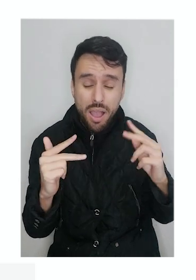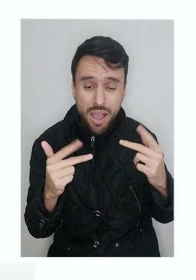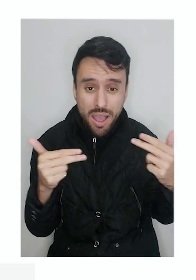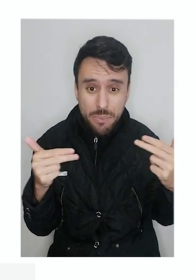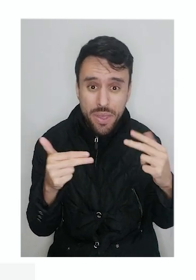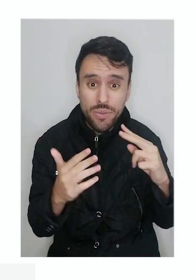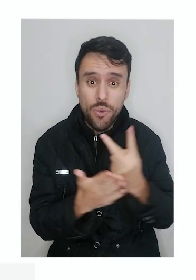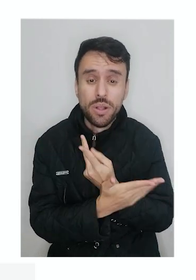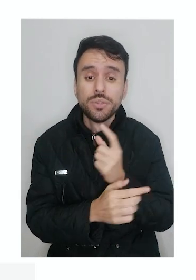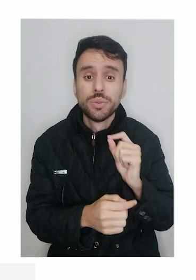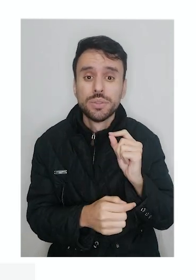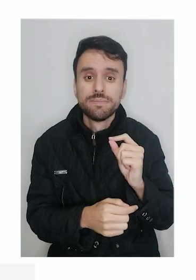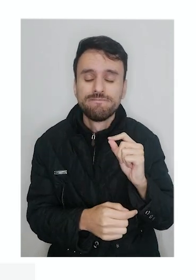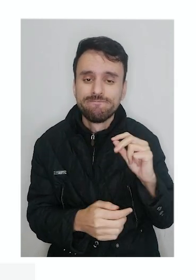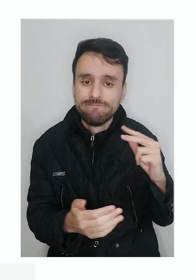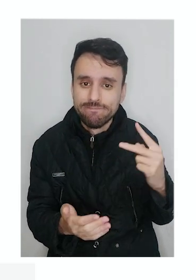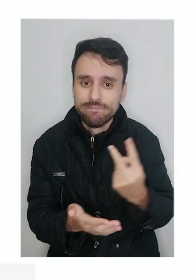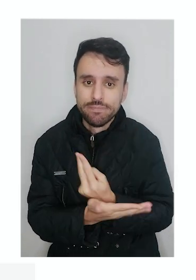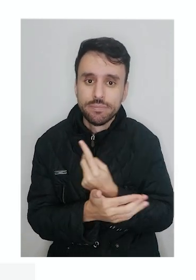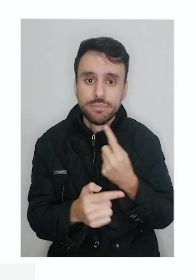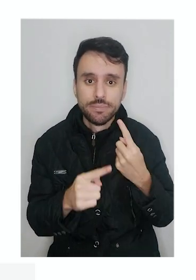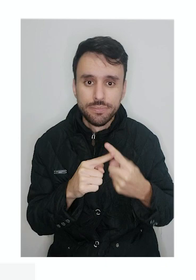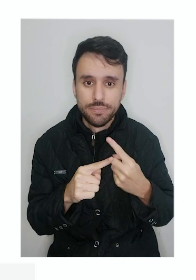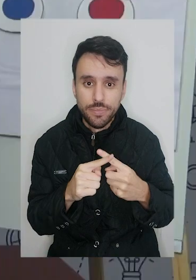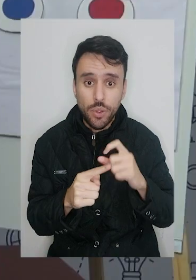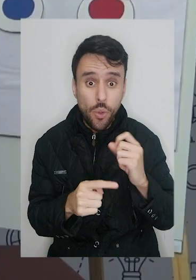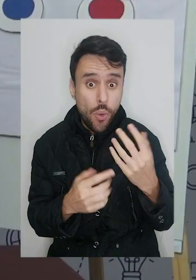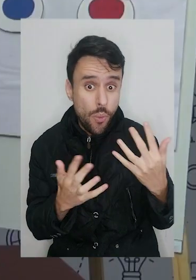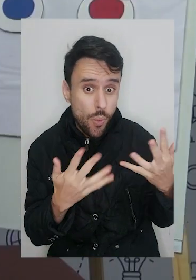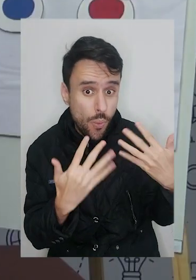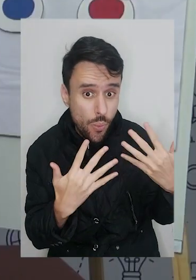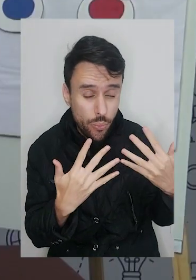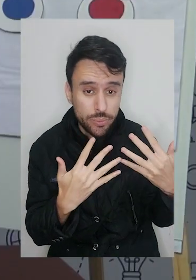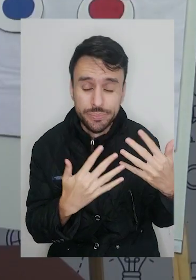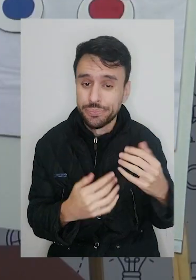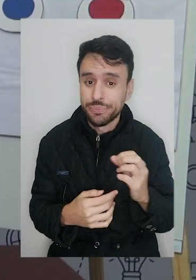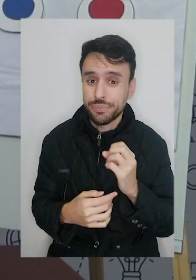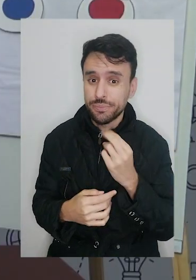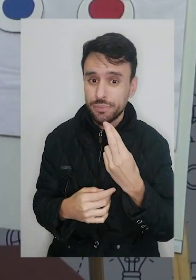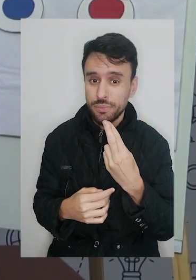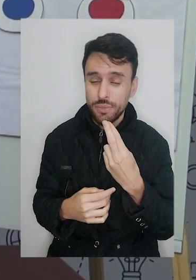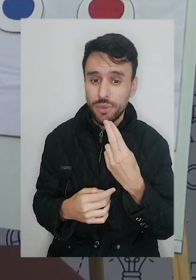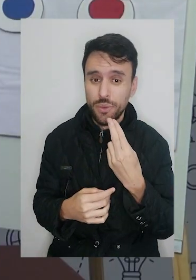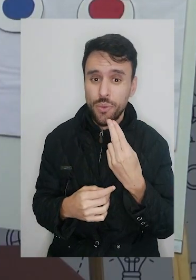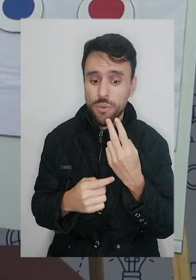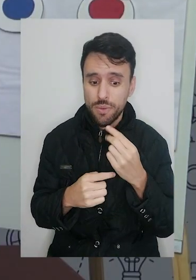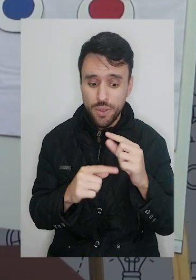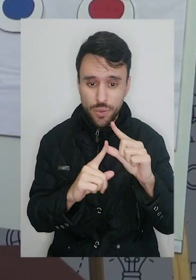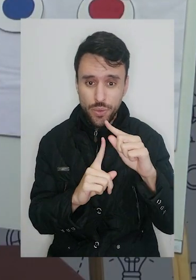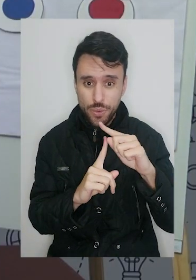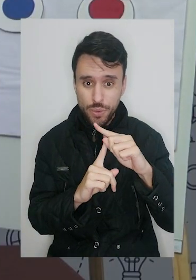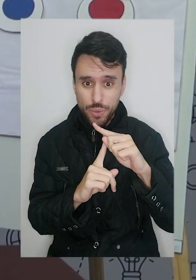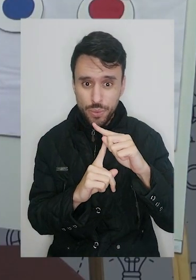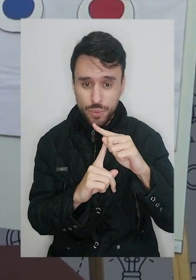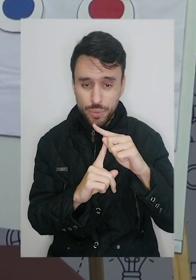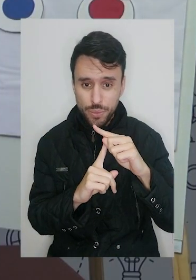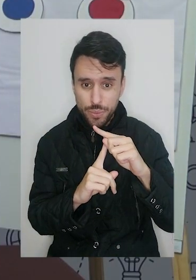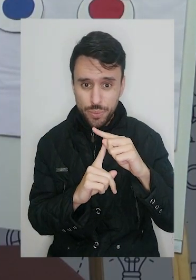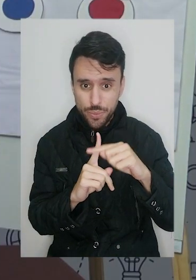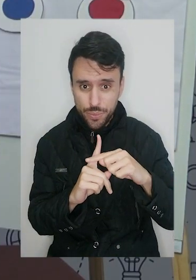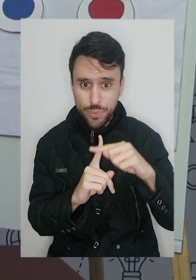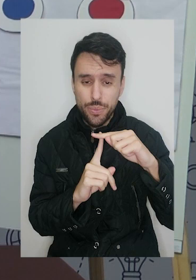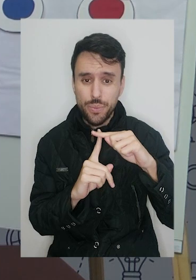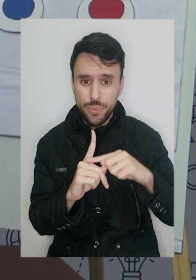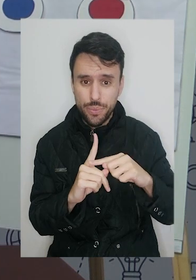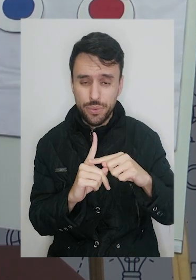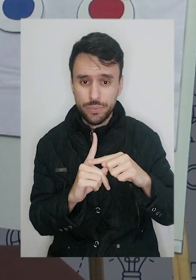podem estragar. Porque vai estar muito calor e você não colocou, não abaixou a sua temperatura. A temperatura